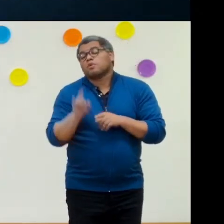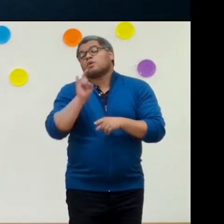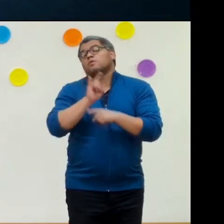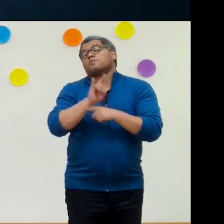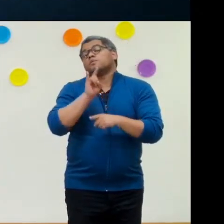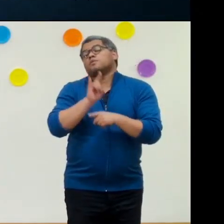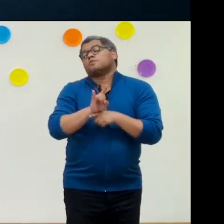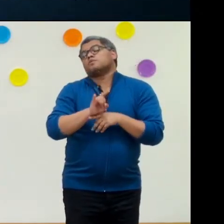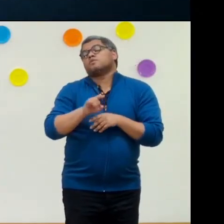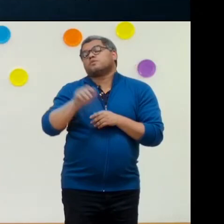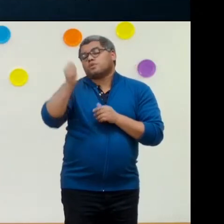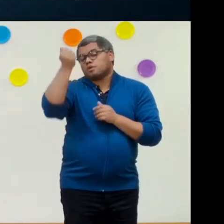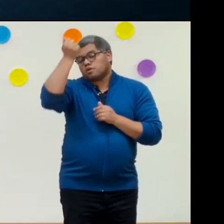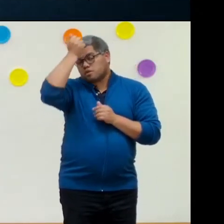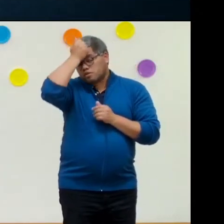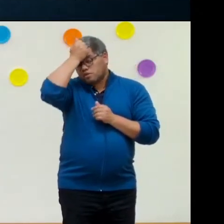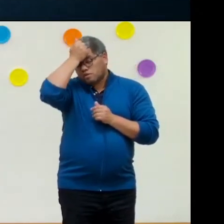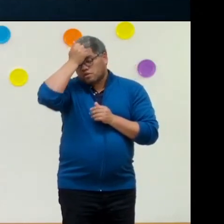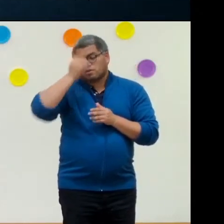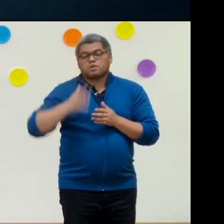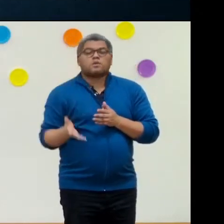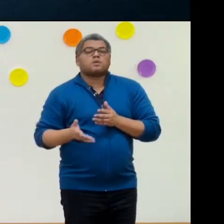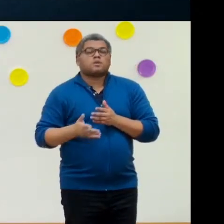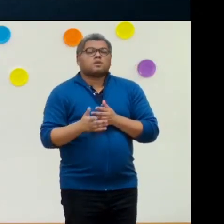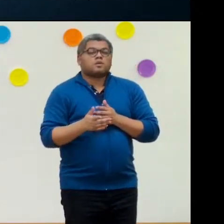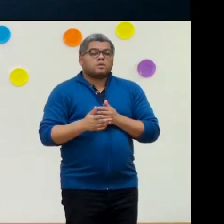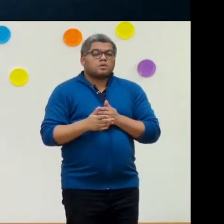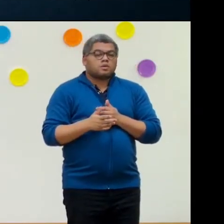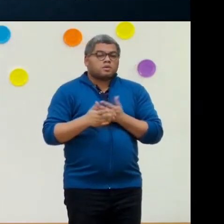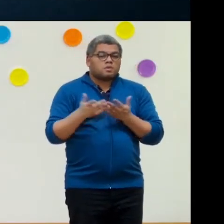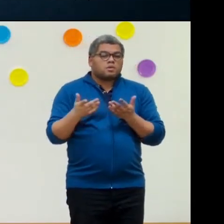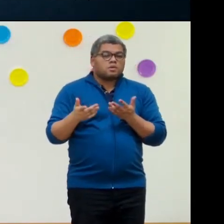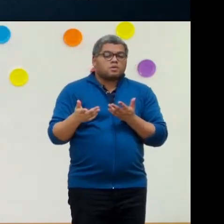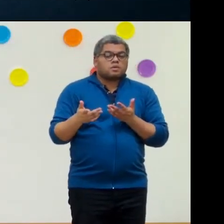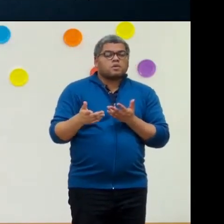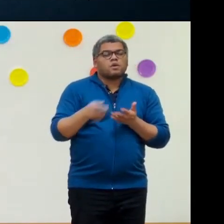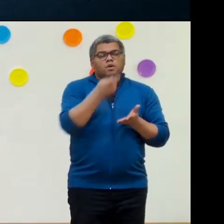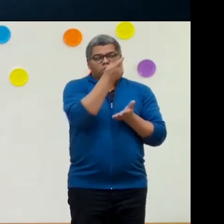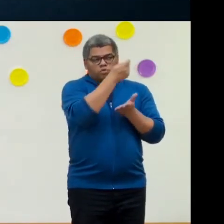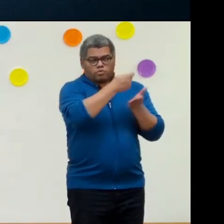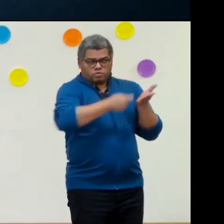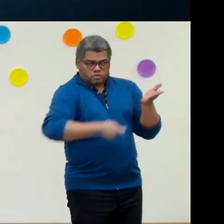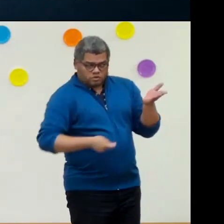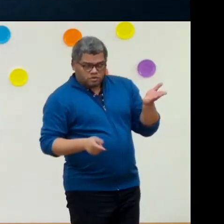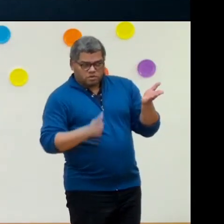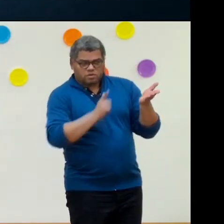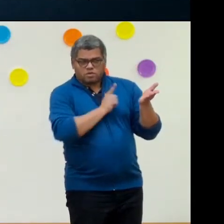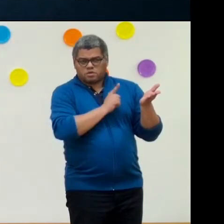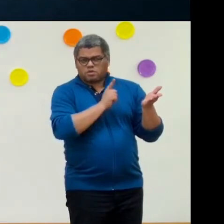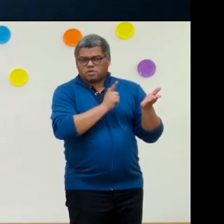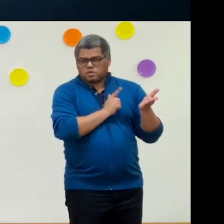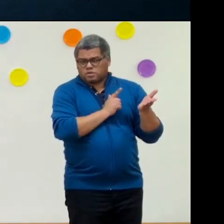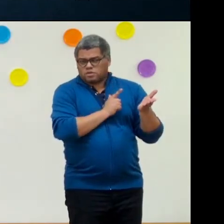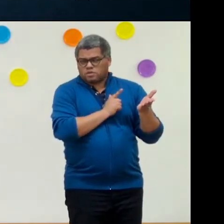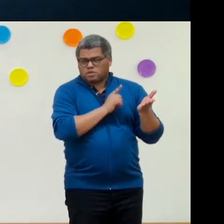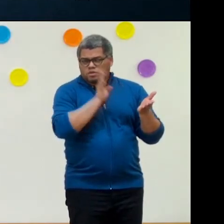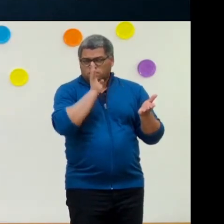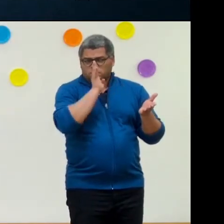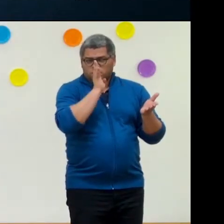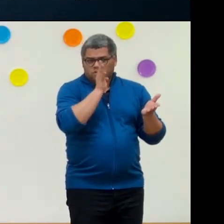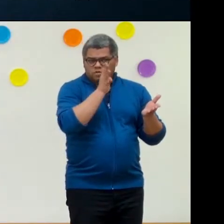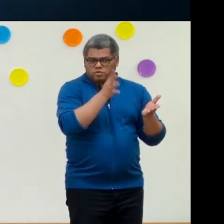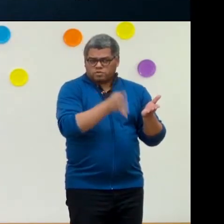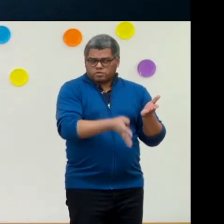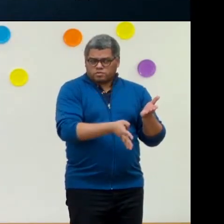claro, não dá tempo da gente ver o texto, mas o texto ali tem um julgamento